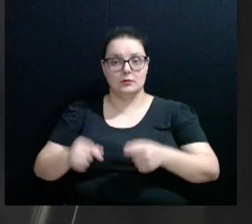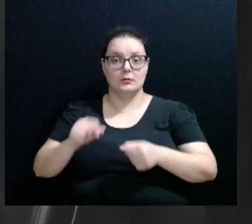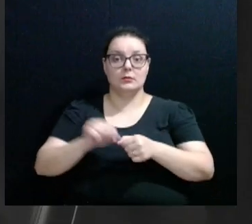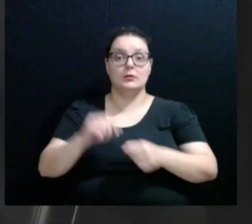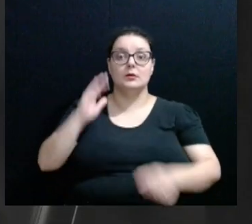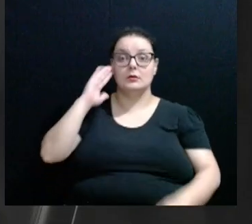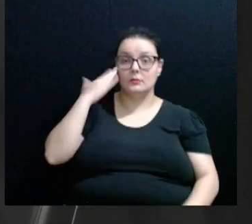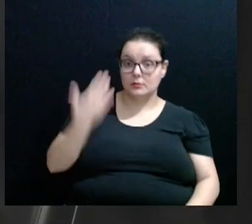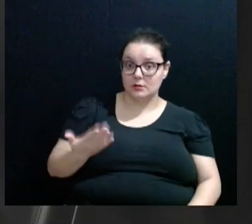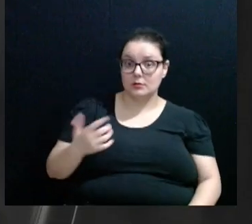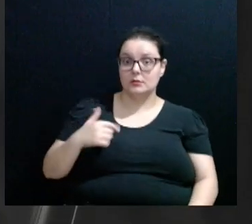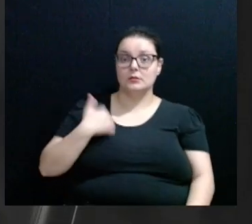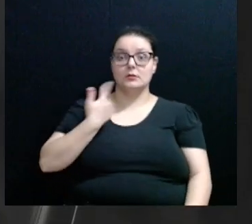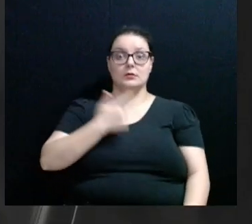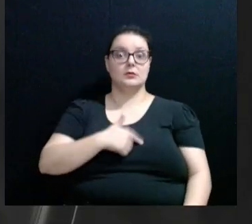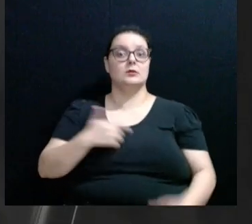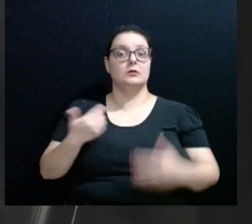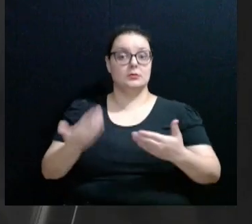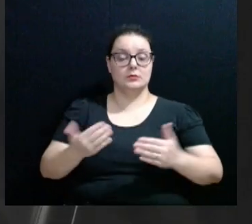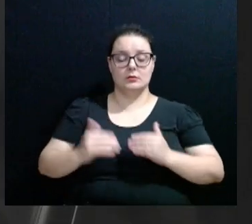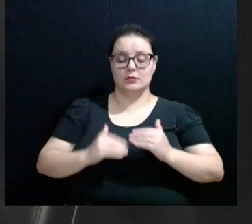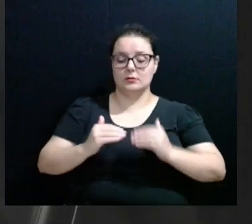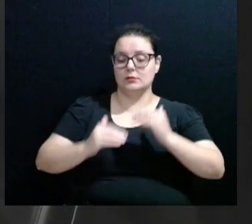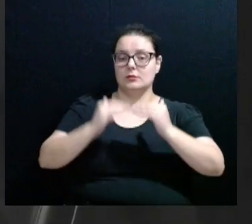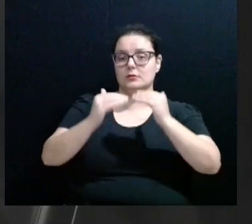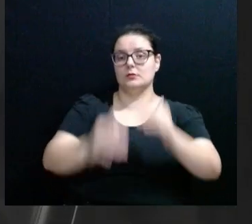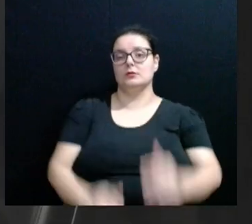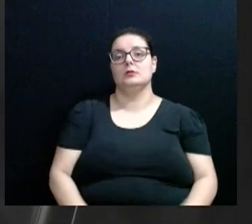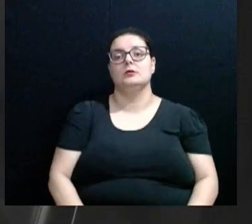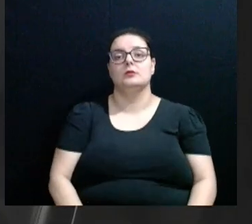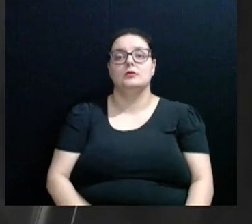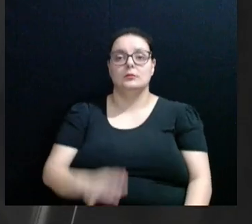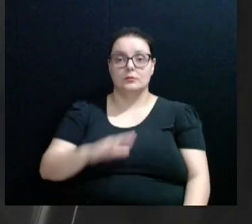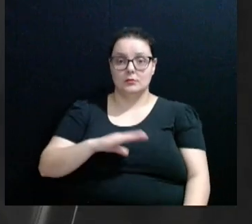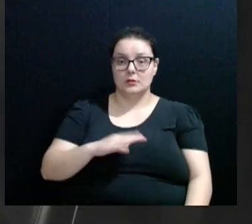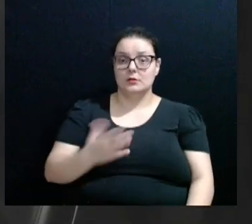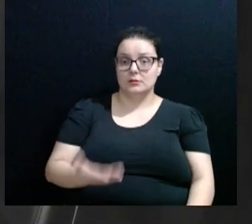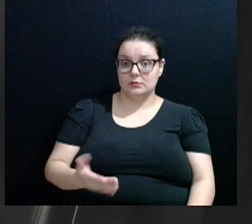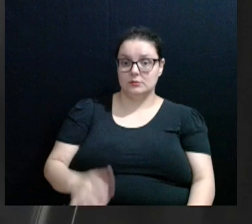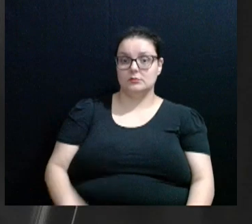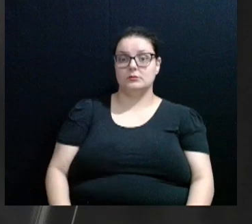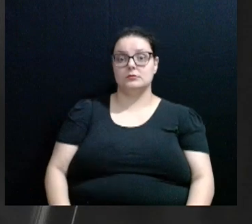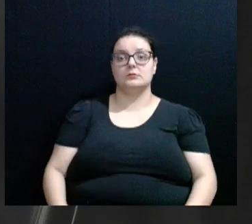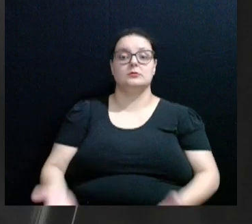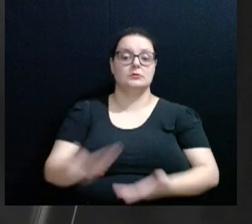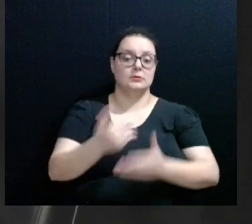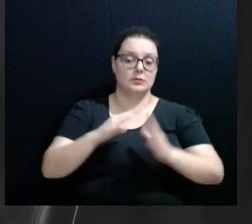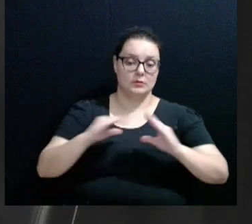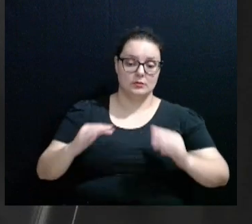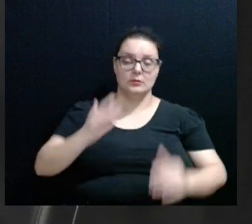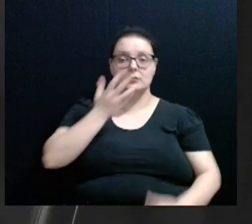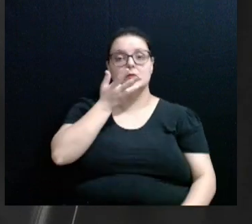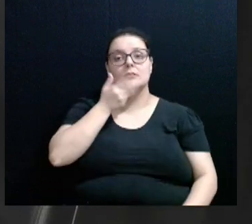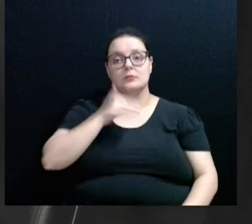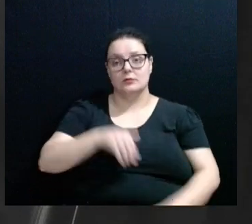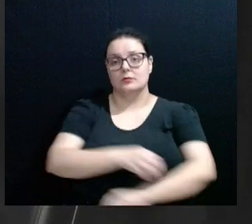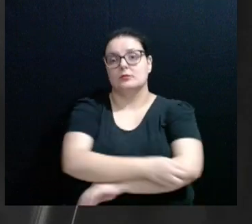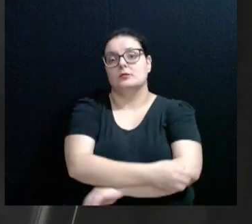nós estamos construindo uma cidade que acolhe a criança, e aí tem